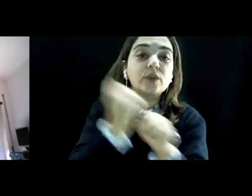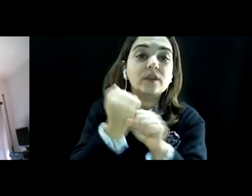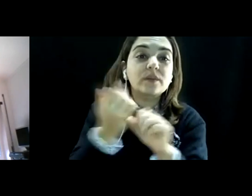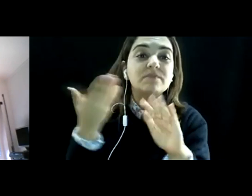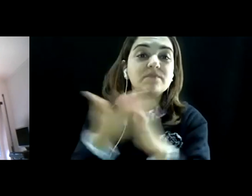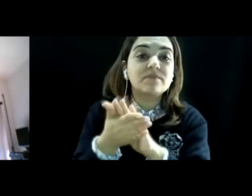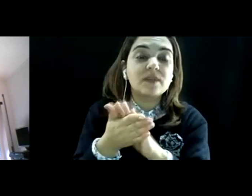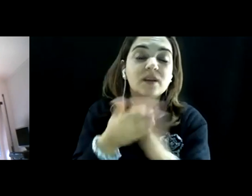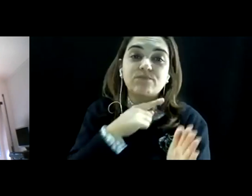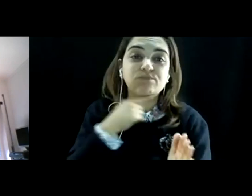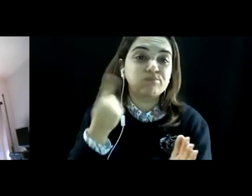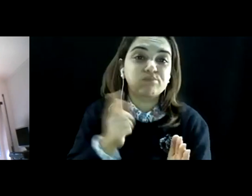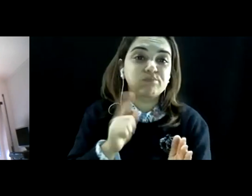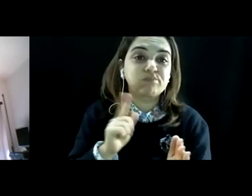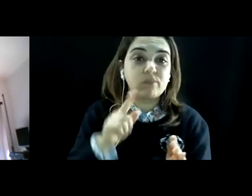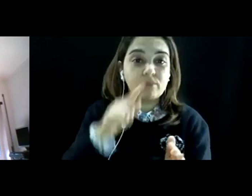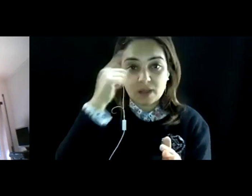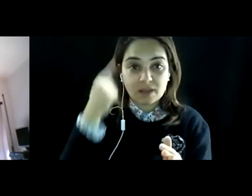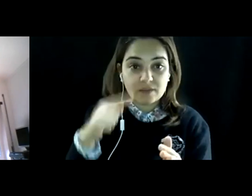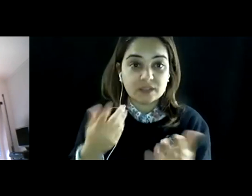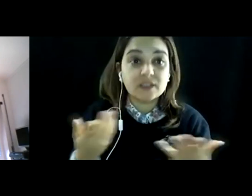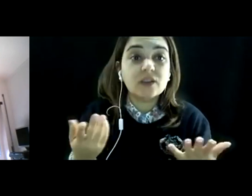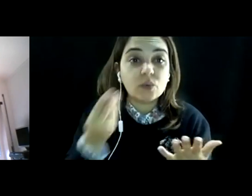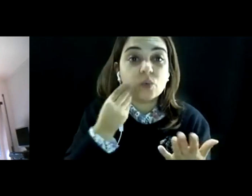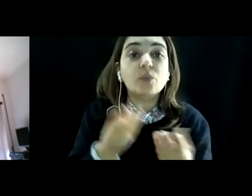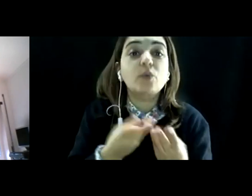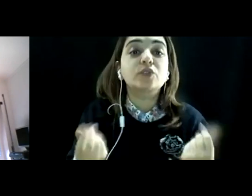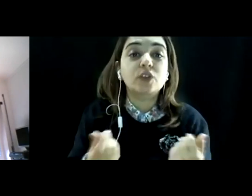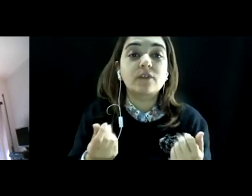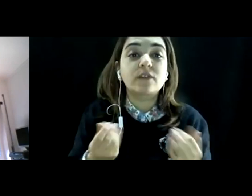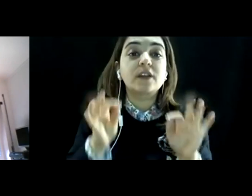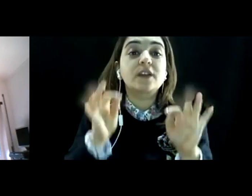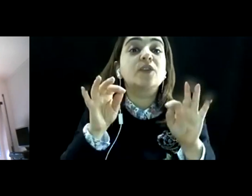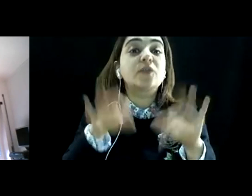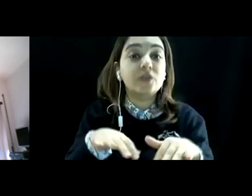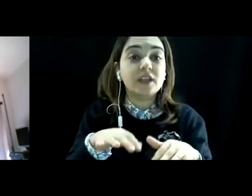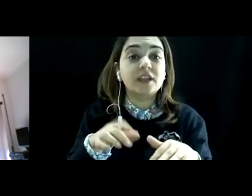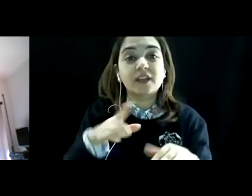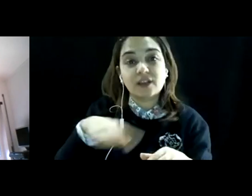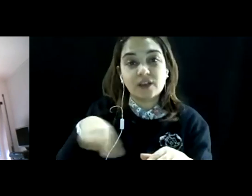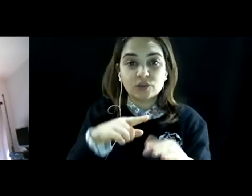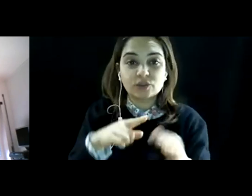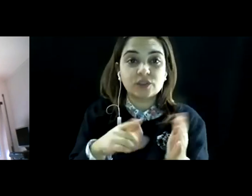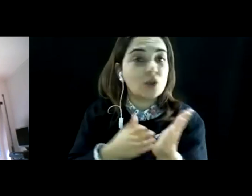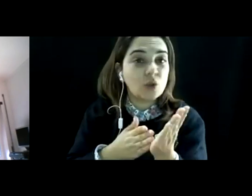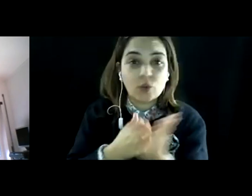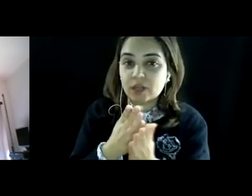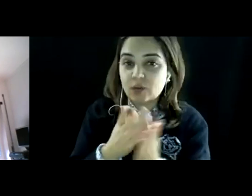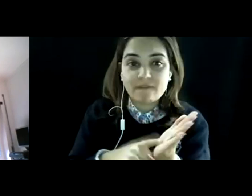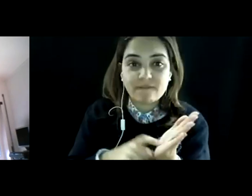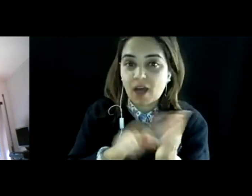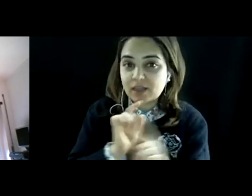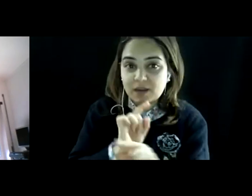absorver estes moços. Então, o que é que nós temos aqui? Nós temos no final que continuamos a ter falta de pistoleiros,